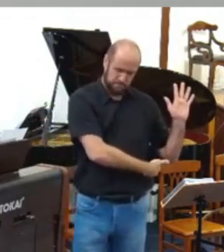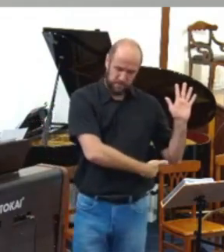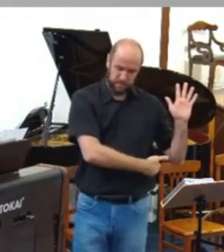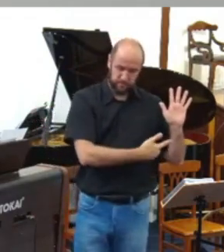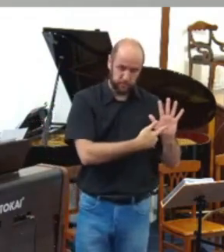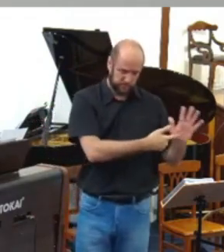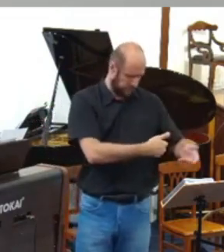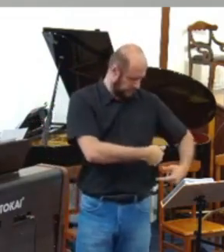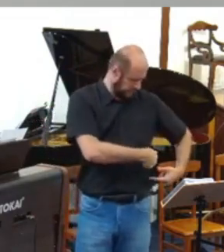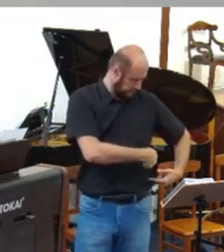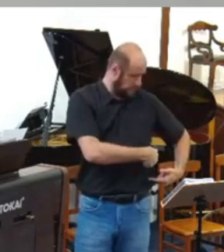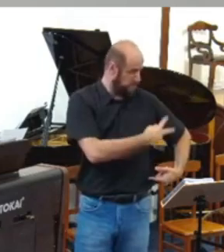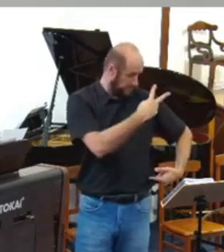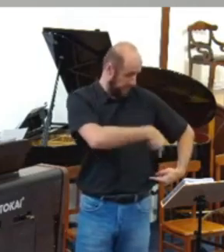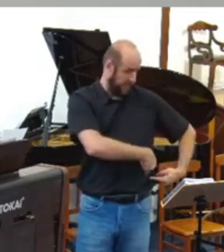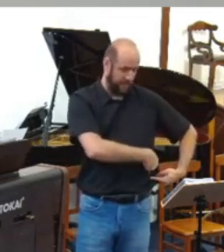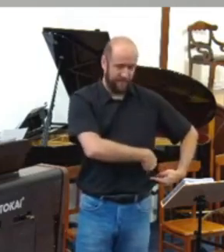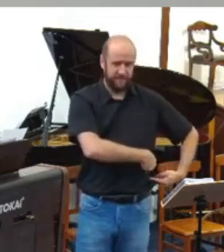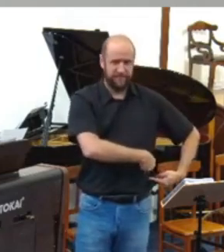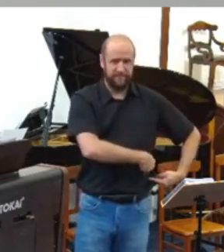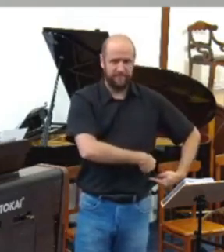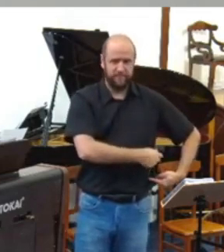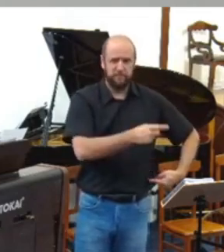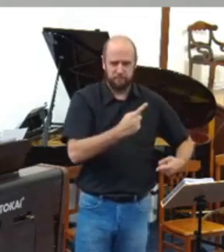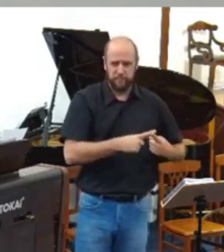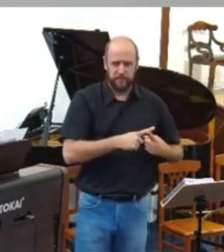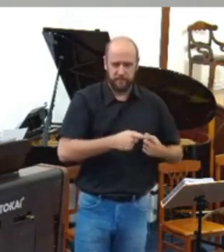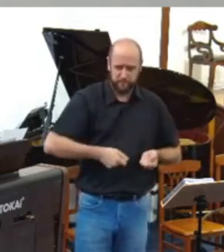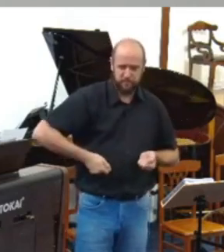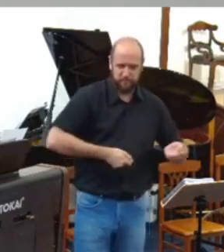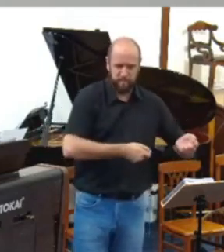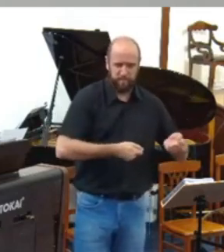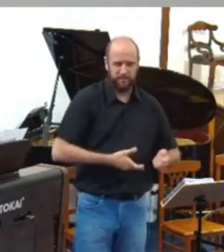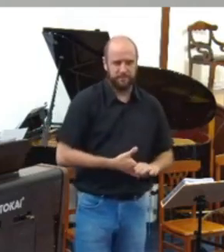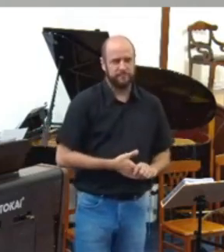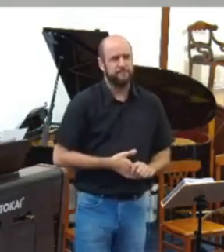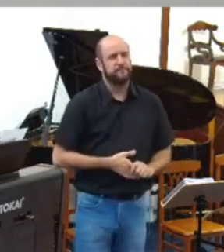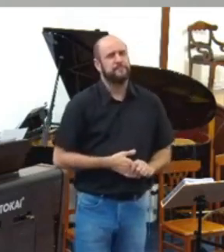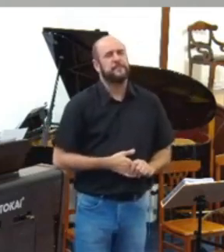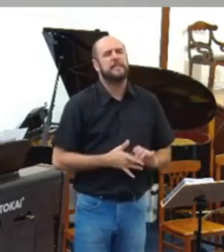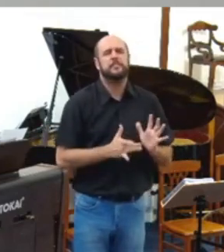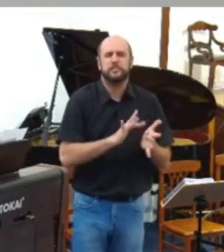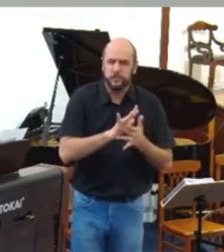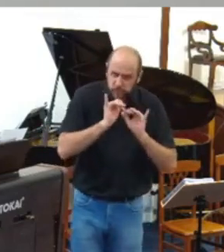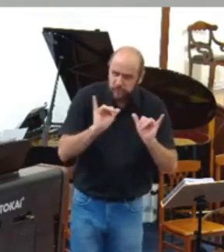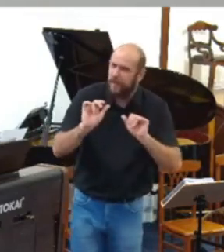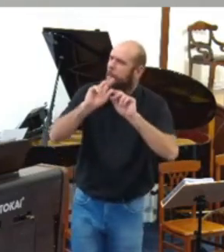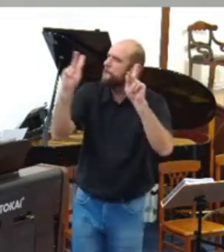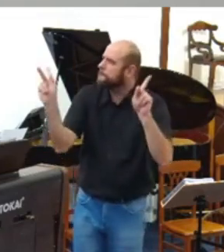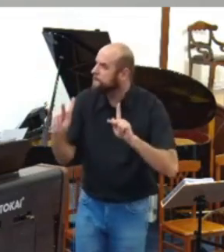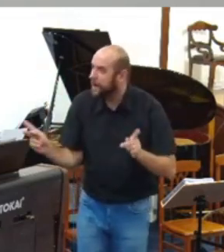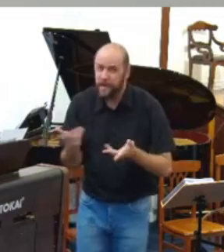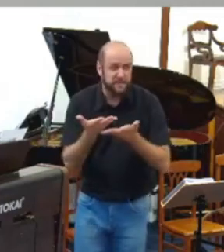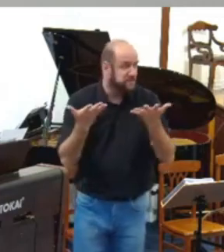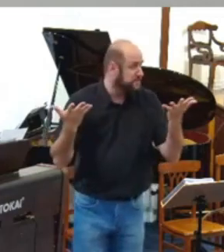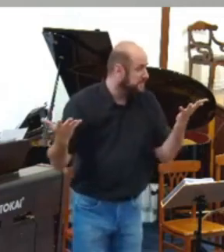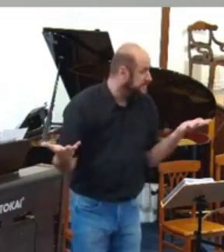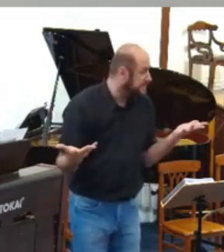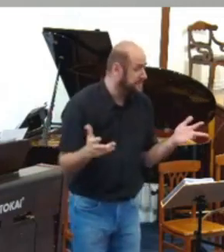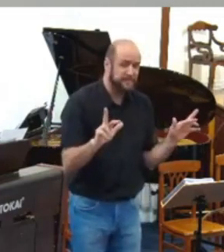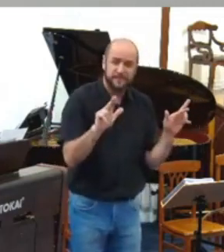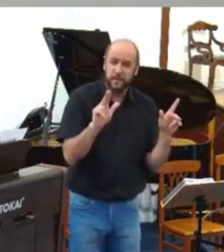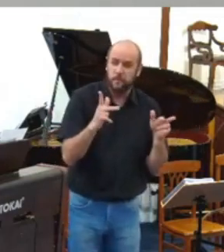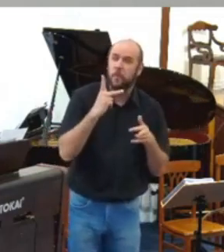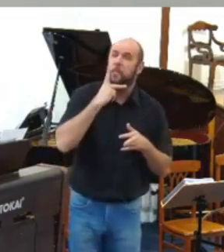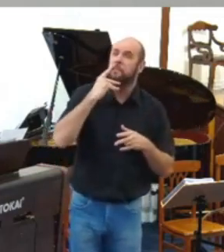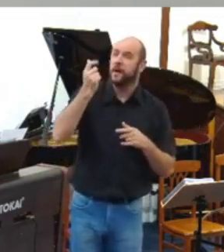discípulos se alegraram ao ver o Senhor, e Jesus lhes disse outra vez, que a paz esteja com vocês, assim como